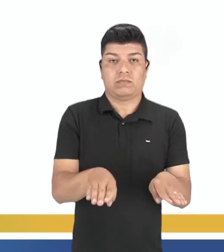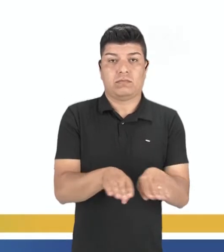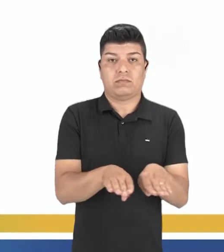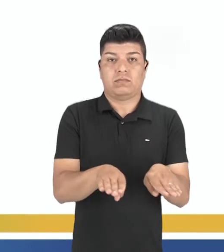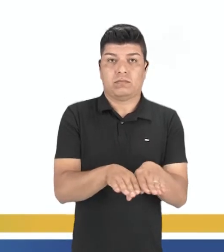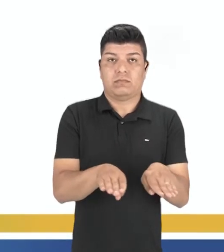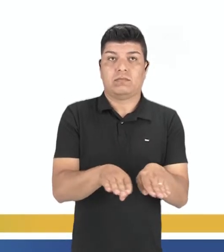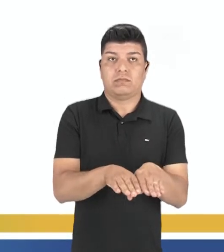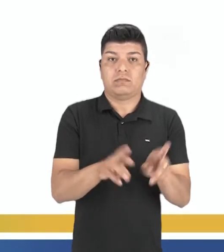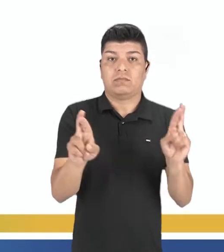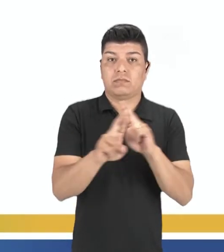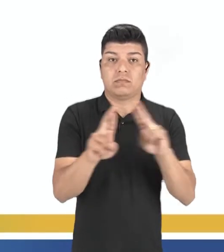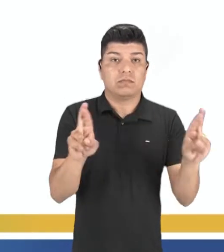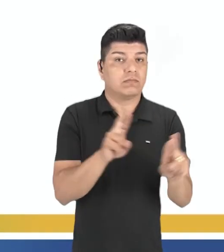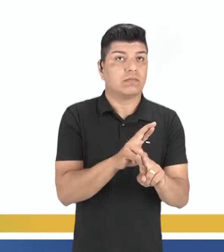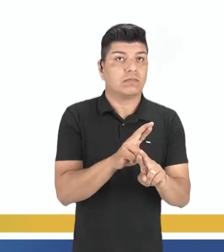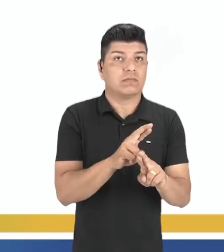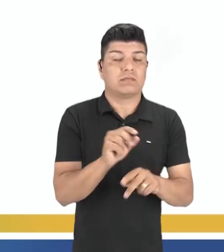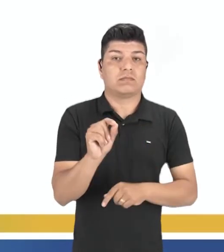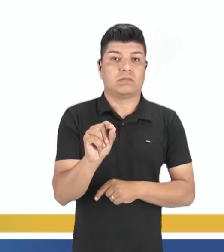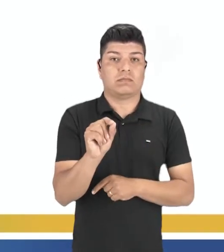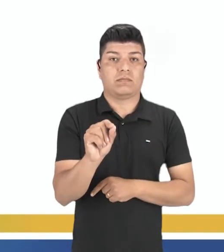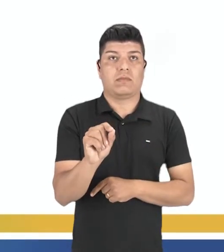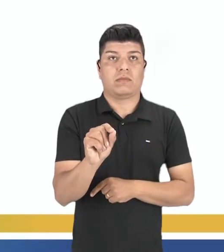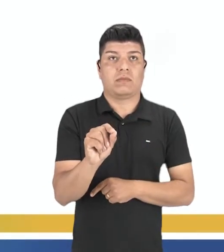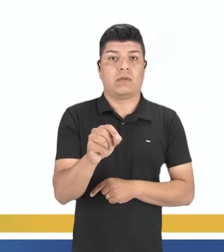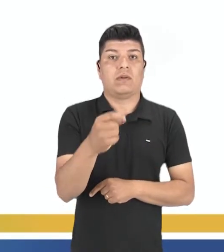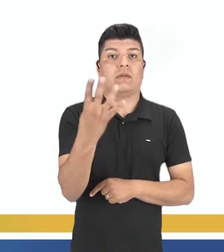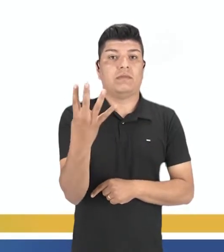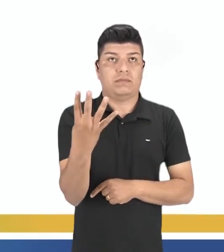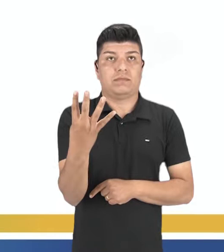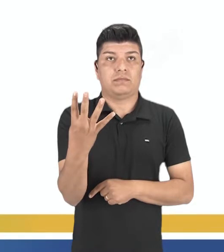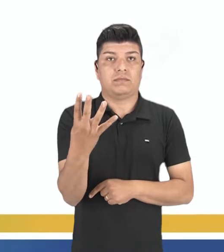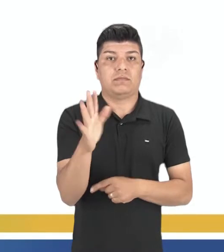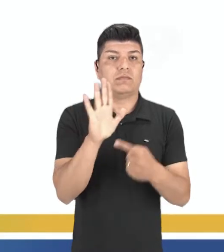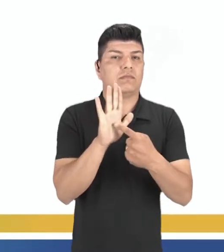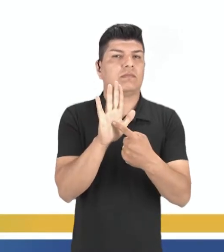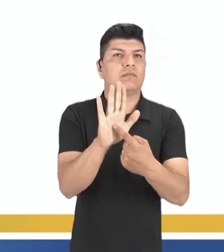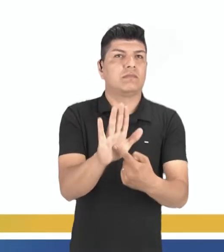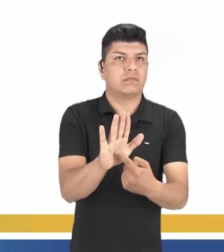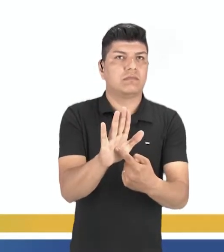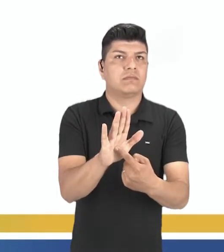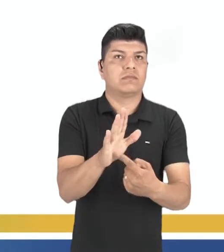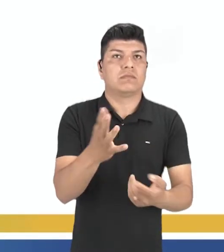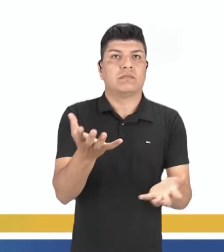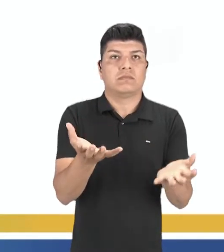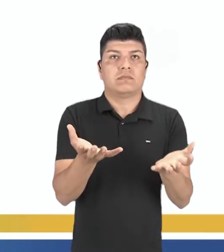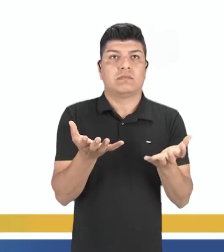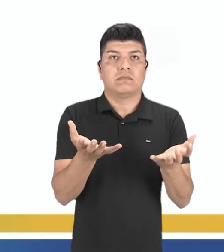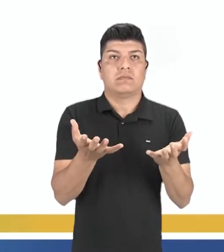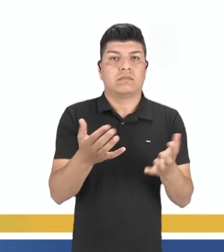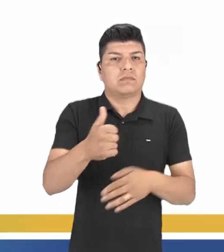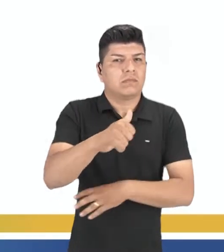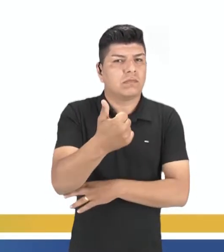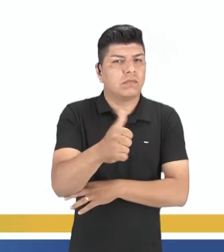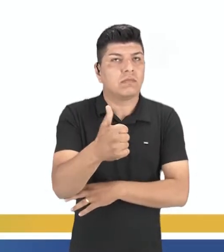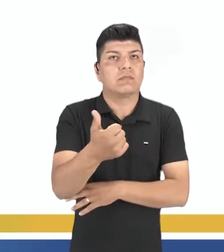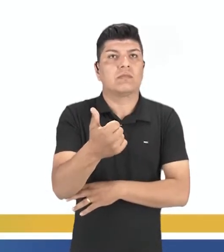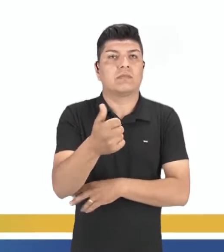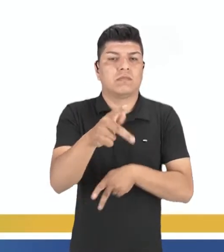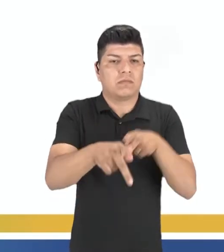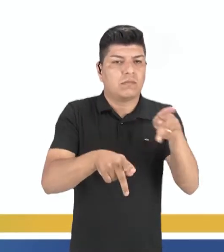também é relacionada a quantidade de amostra, ou seja, quando eu quero analisar